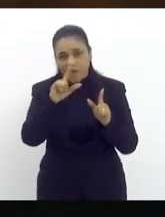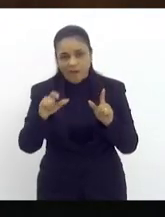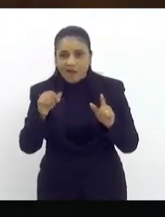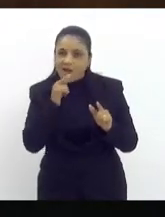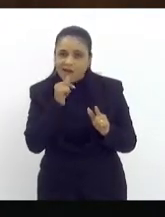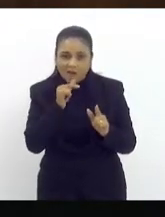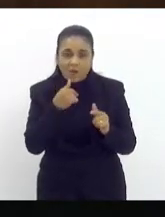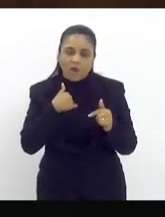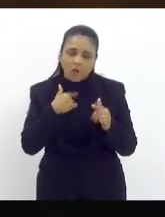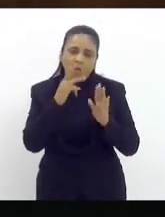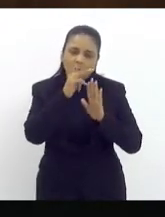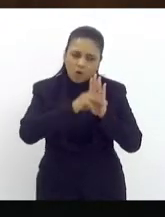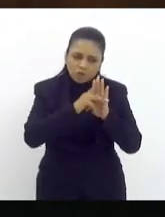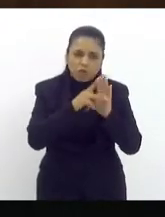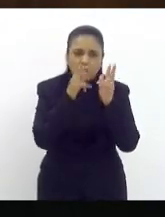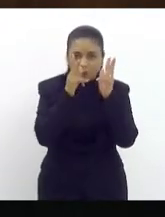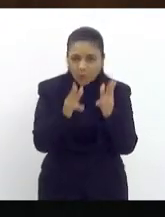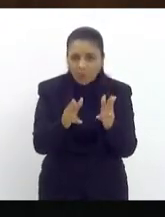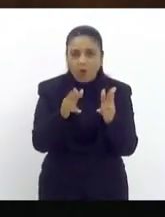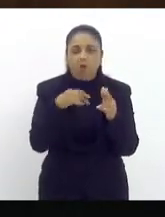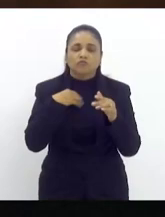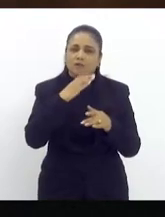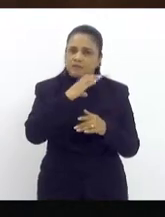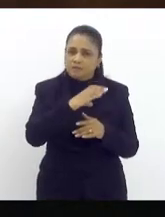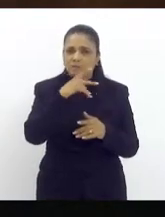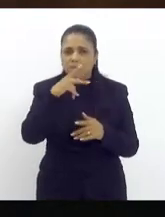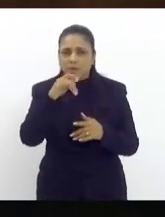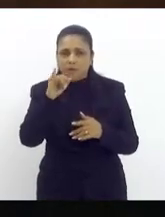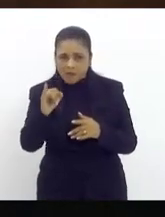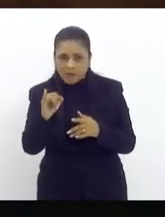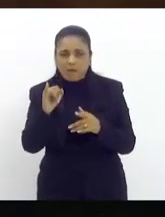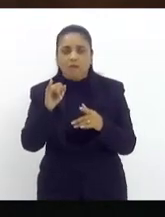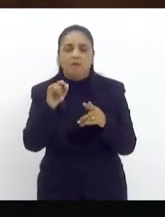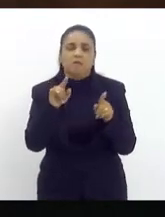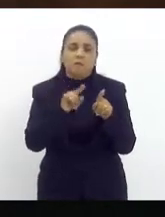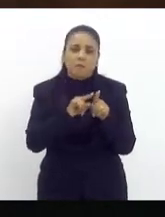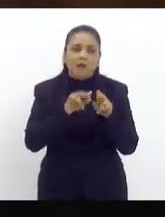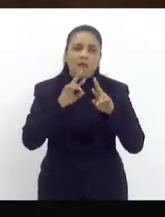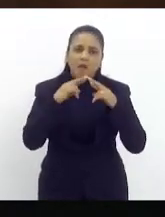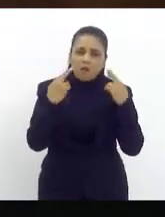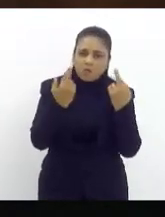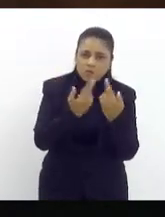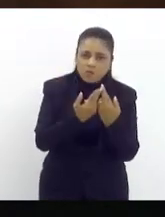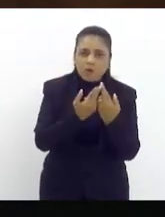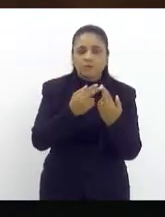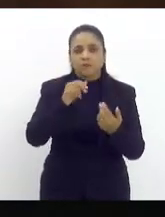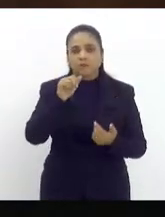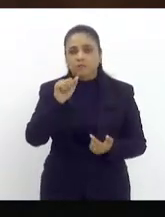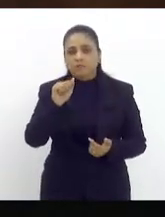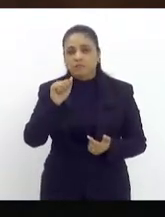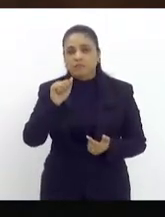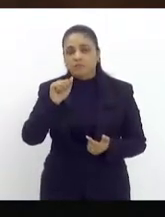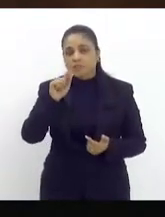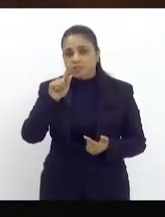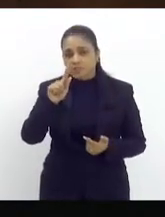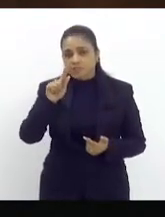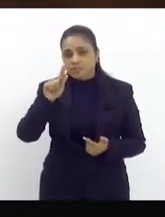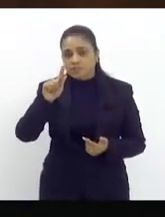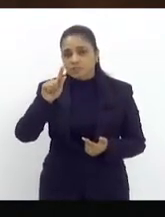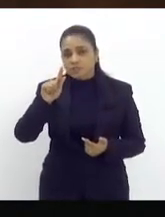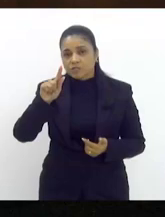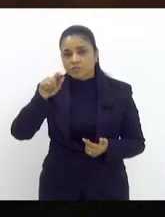nesse sentido, já participei de CPI nesse sentido, já fizemos diversas reuniões na Genersa, neste mesmo